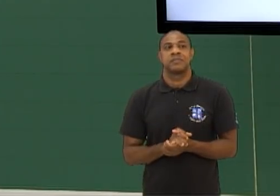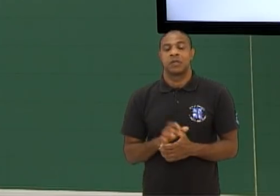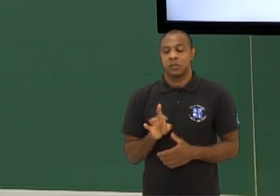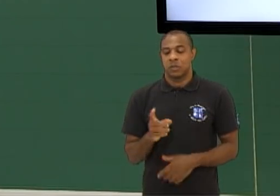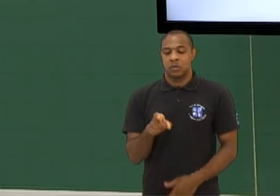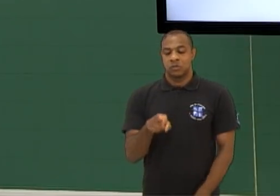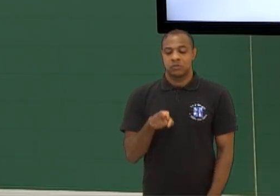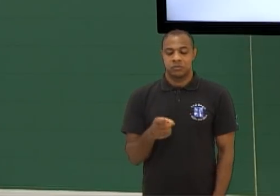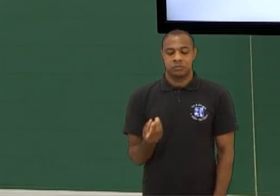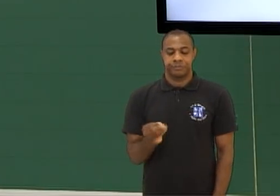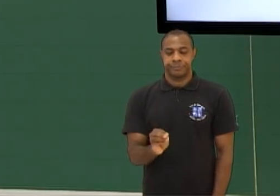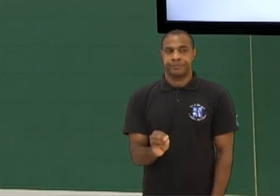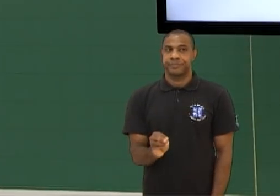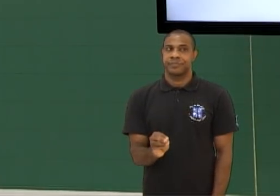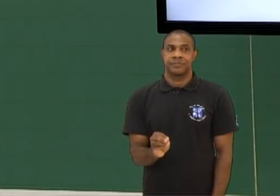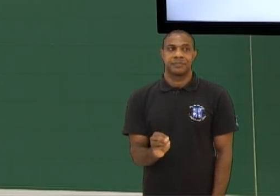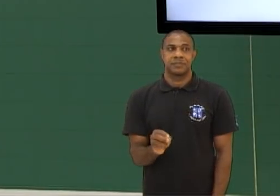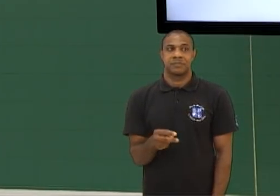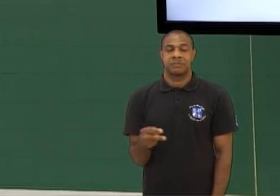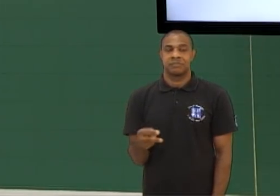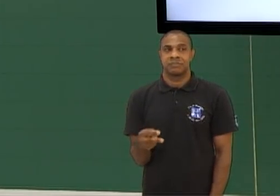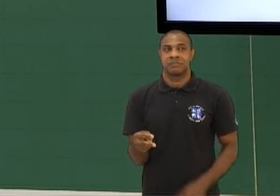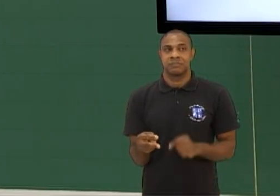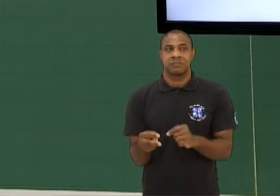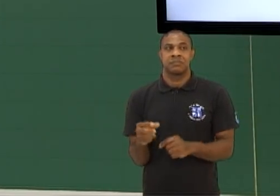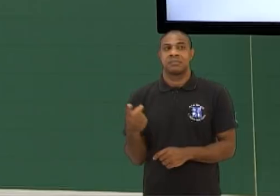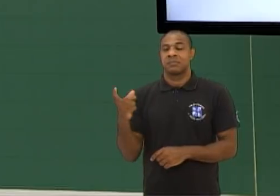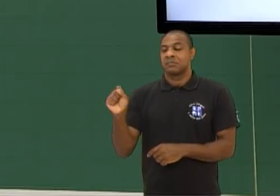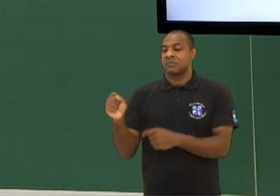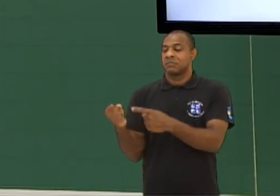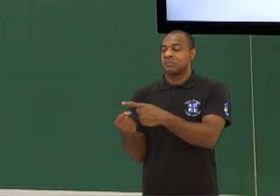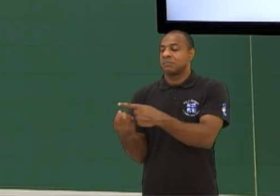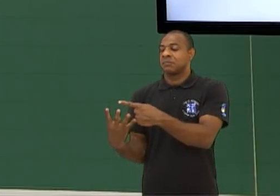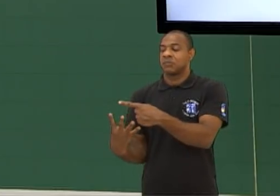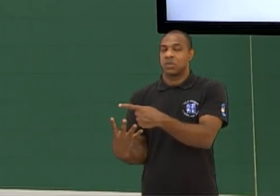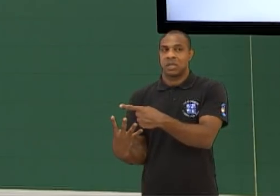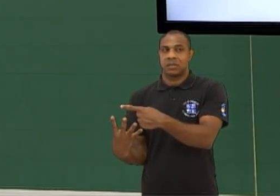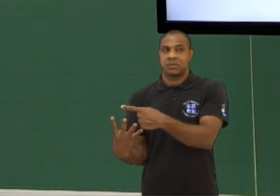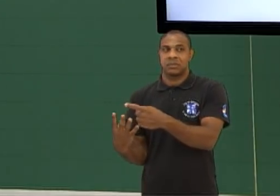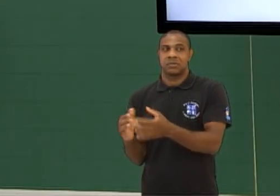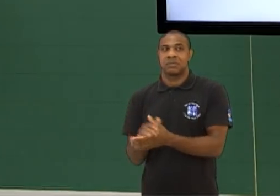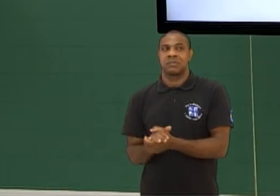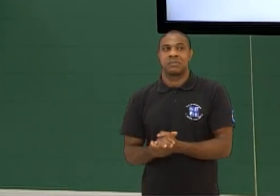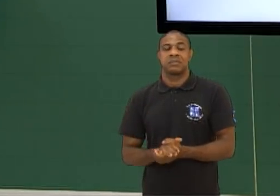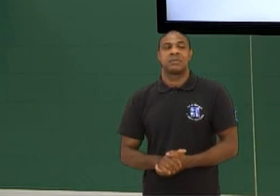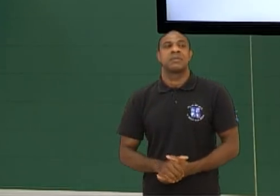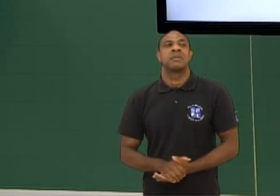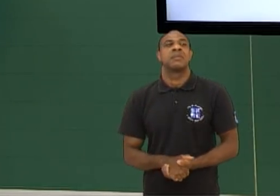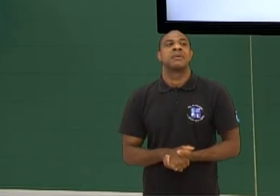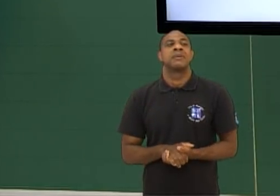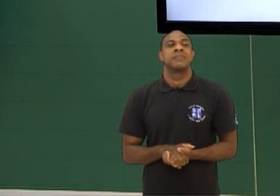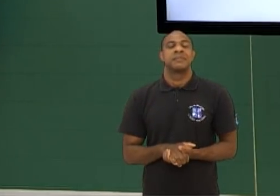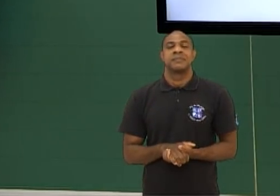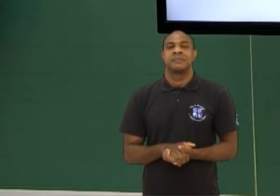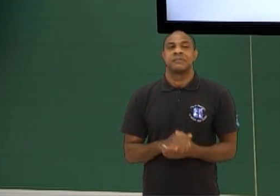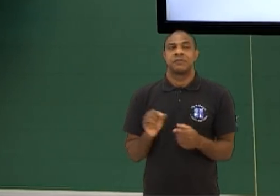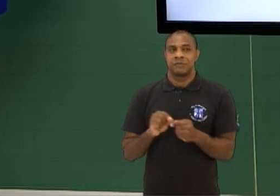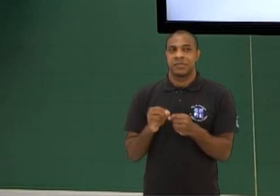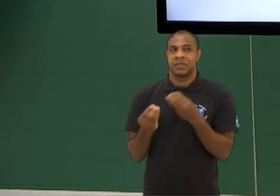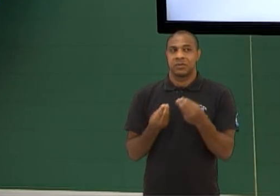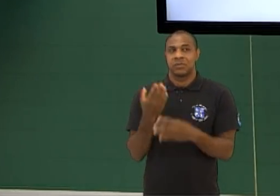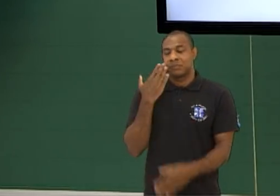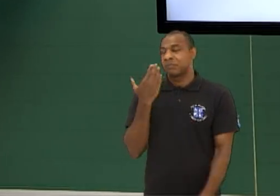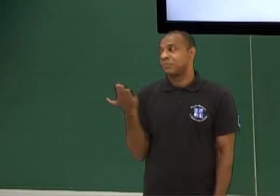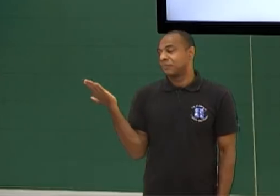x. 180 dividido por 4. Vamos armar essa conta? 180 dividido